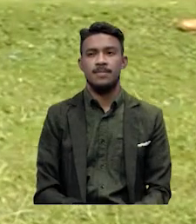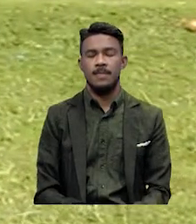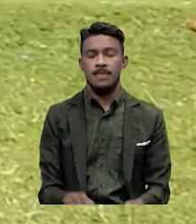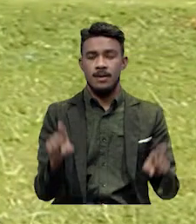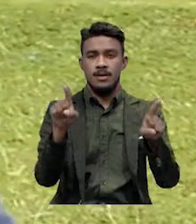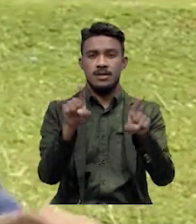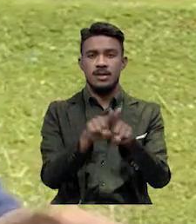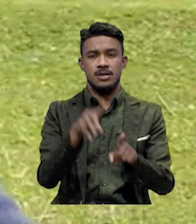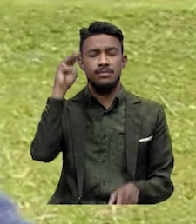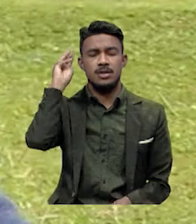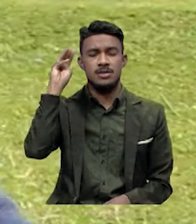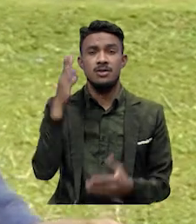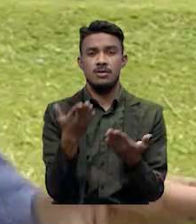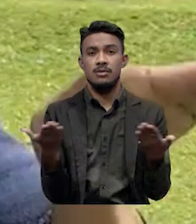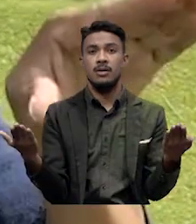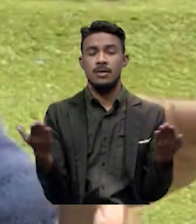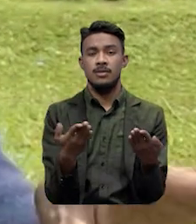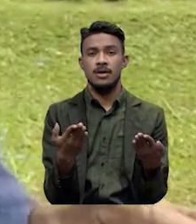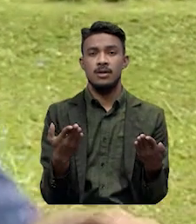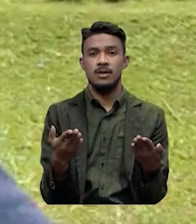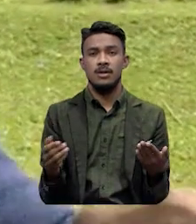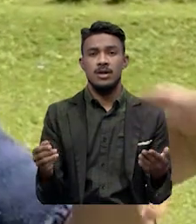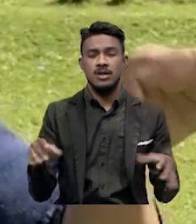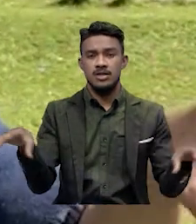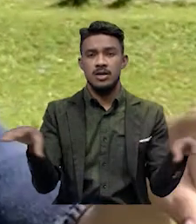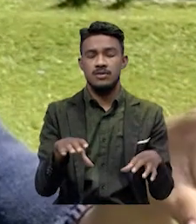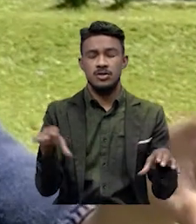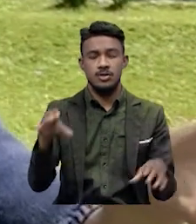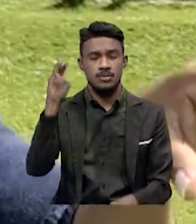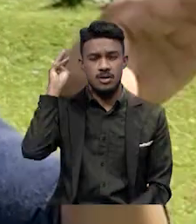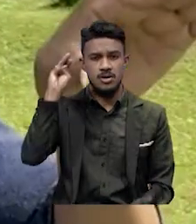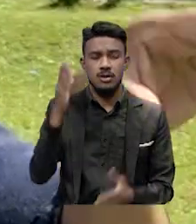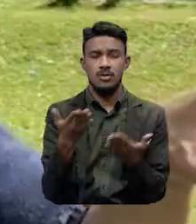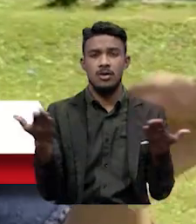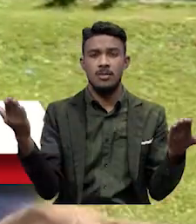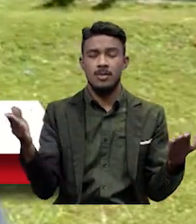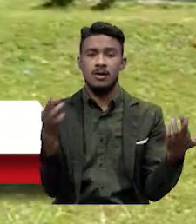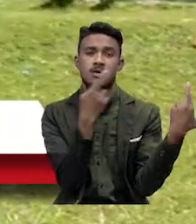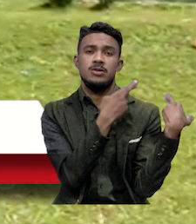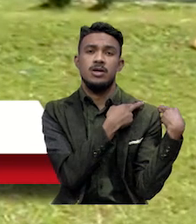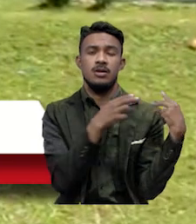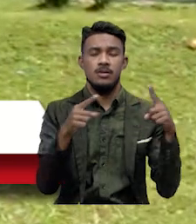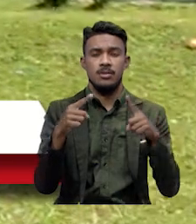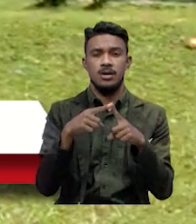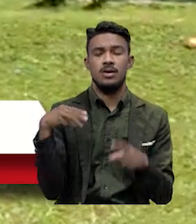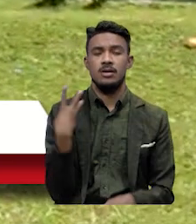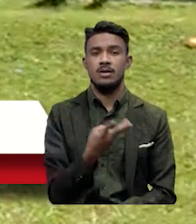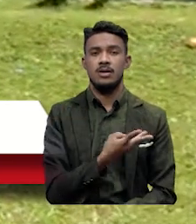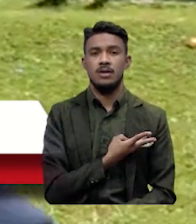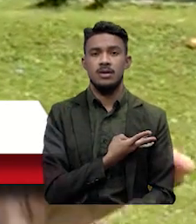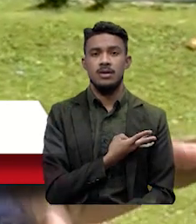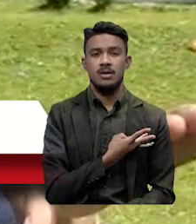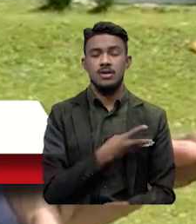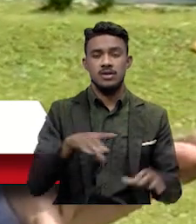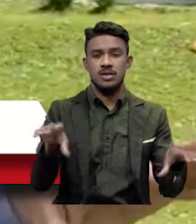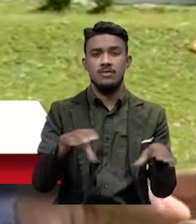Nessa ministério nebe maka competente, ministério nebe maka responsabiliza ba iha itania a